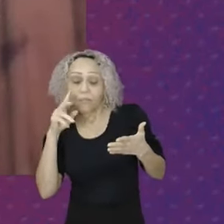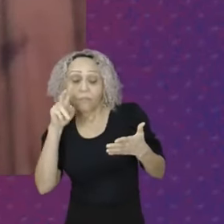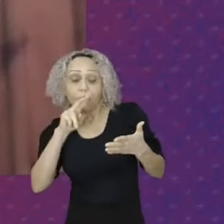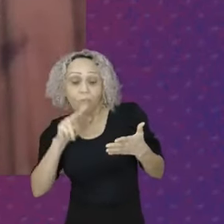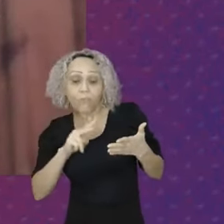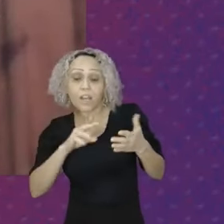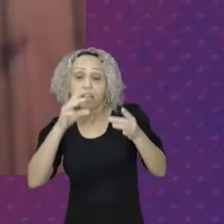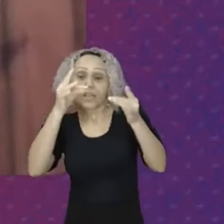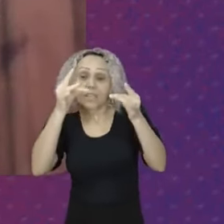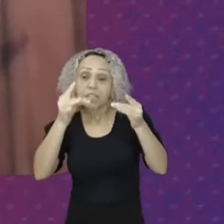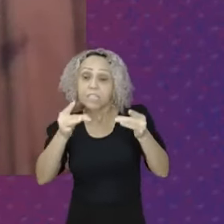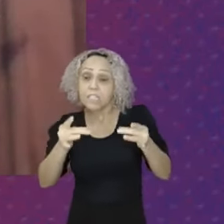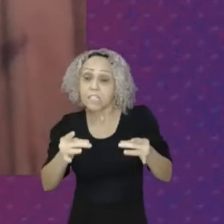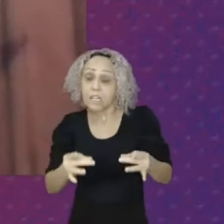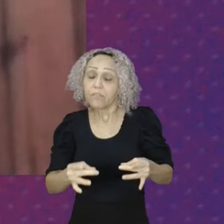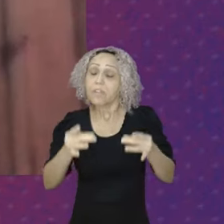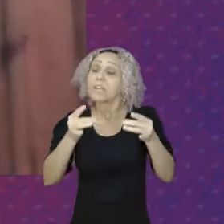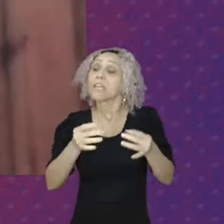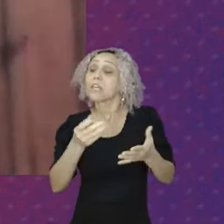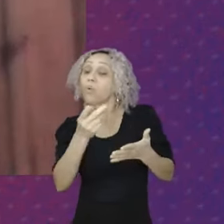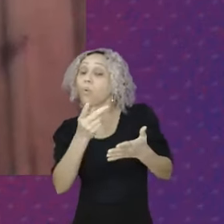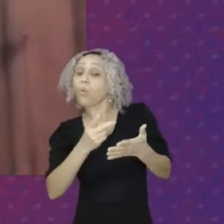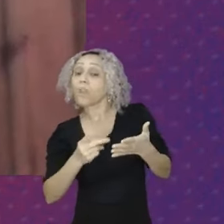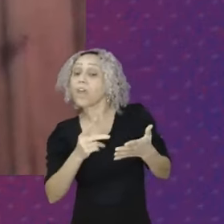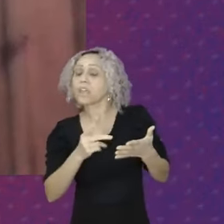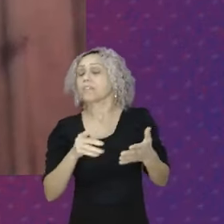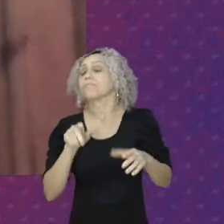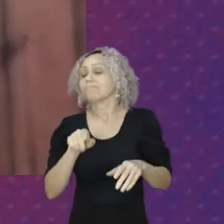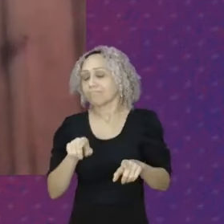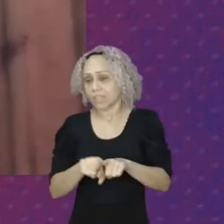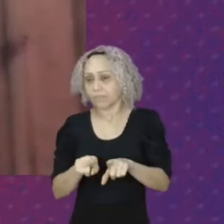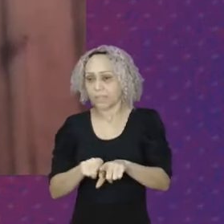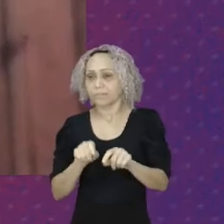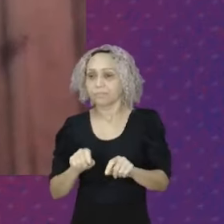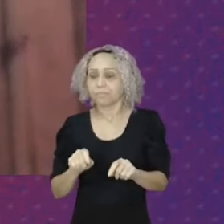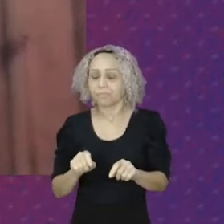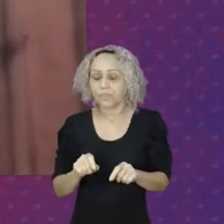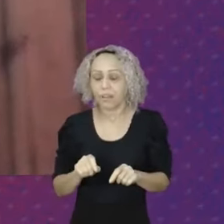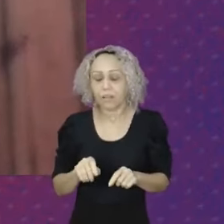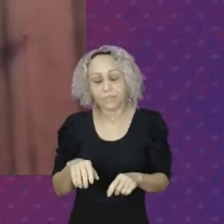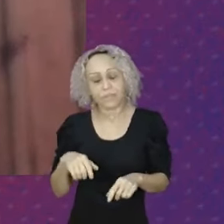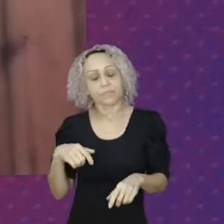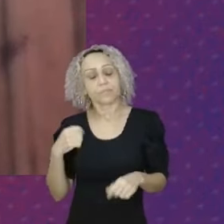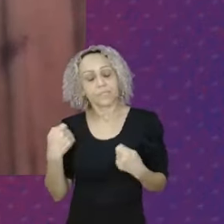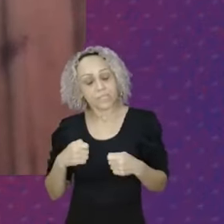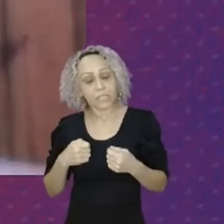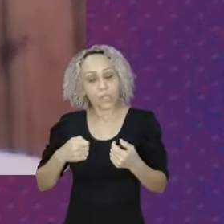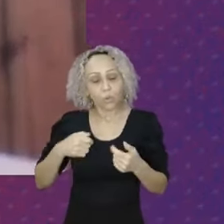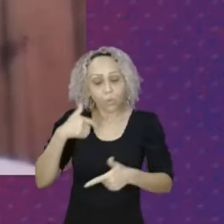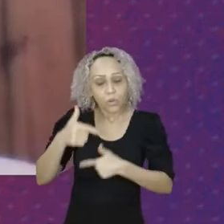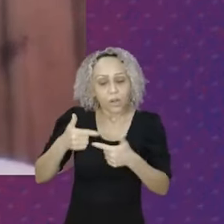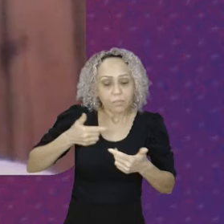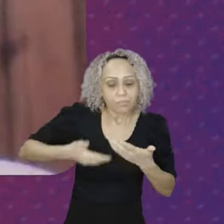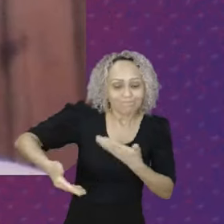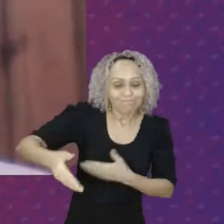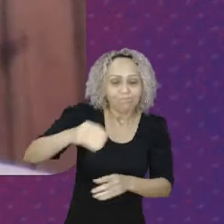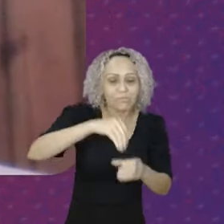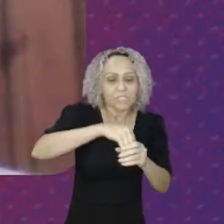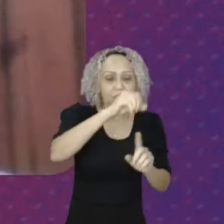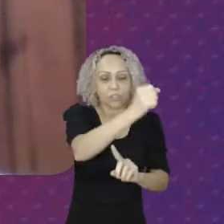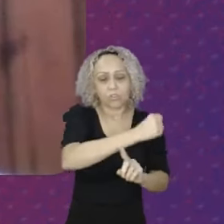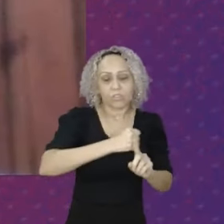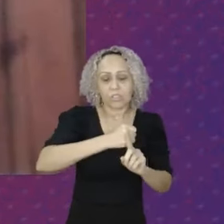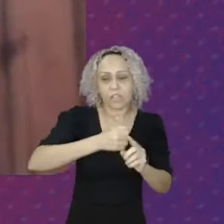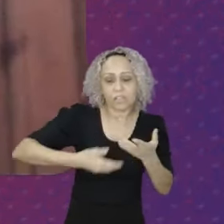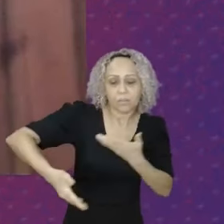e tanto teorias e técnicas né de ensino de aprendizagem do trabalho e de interação social para que as pessoas com deficiência